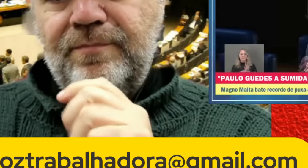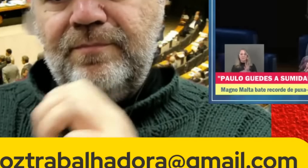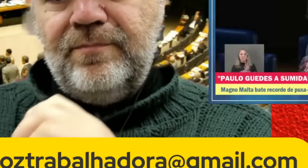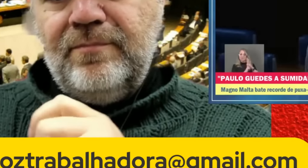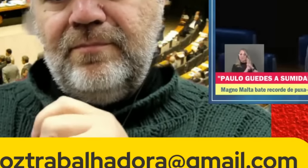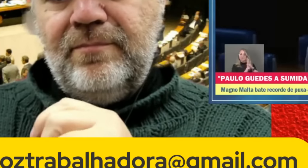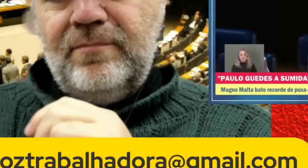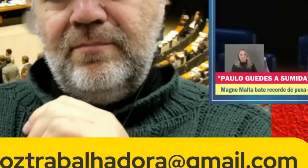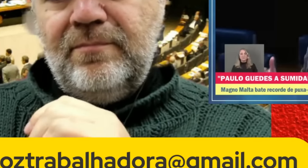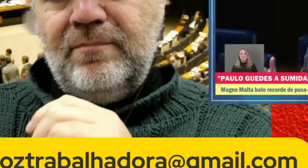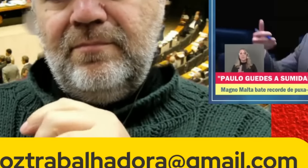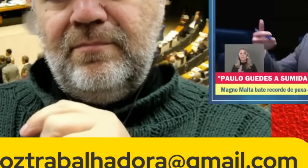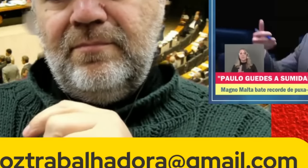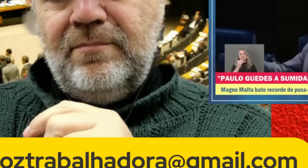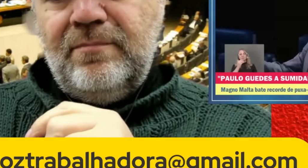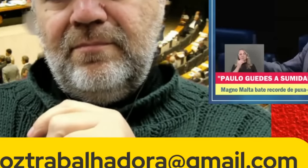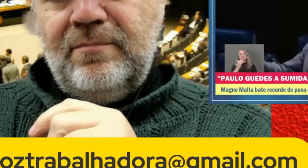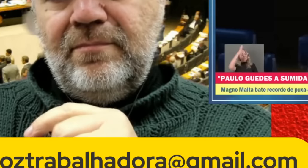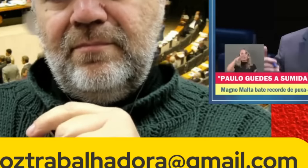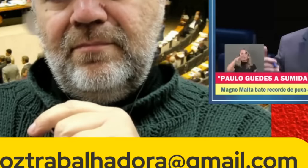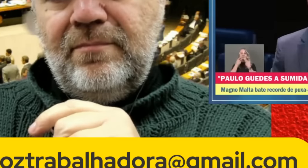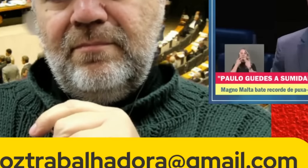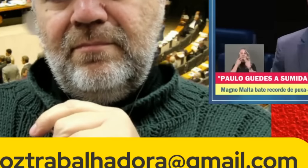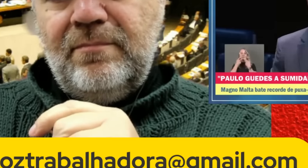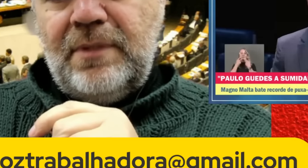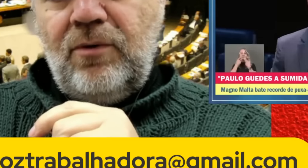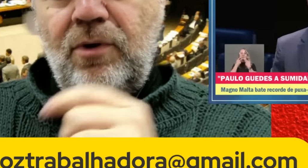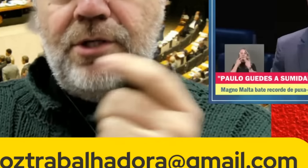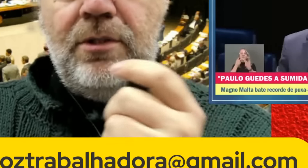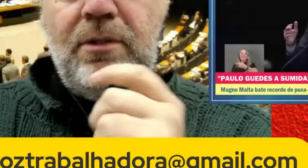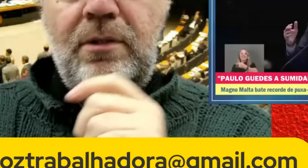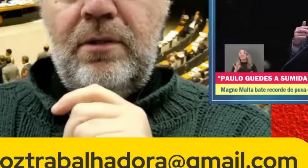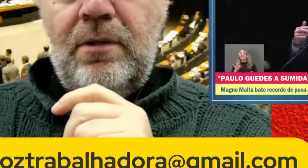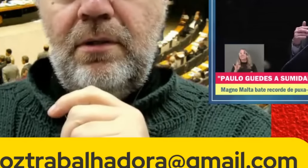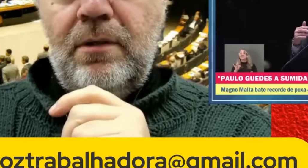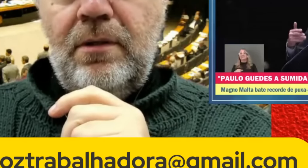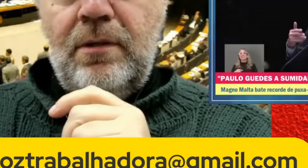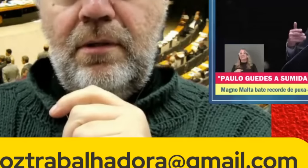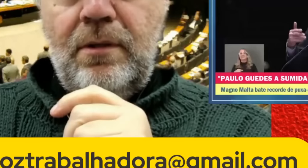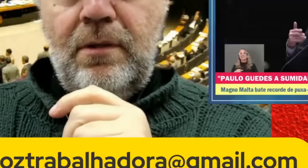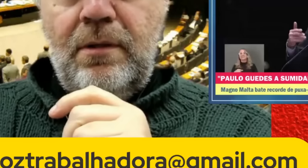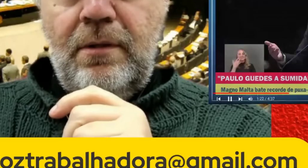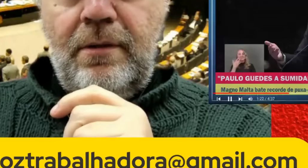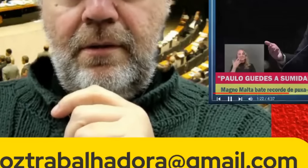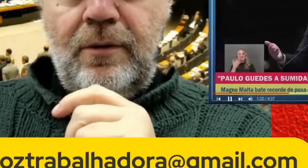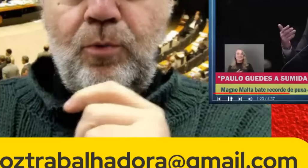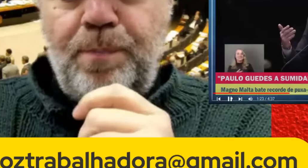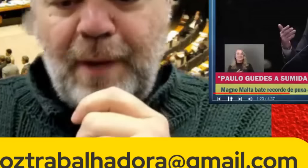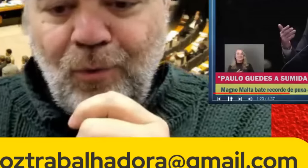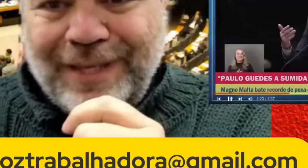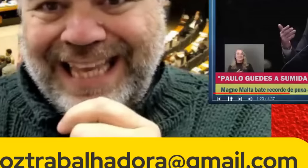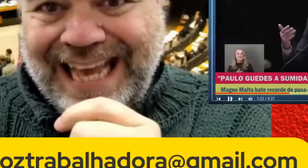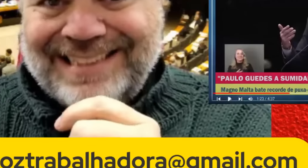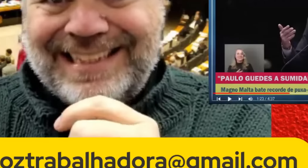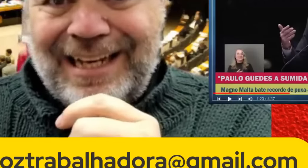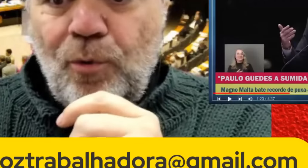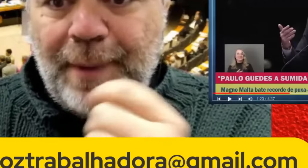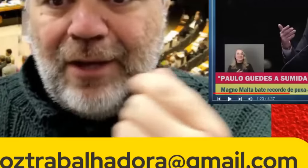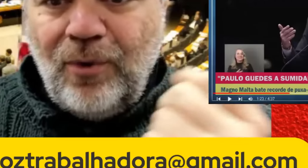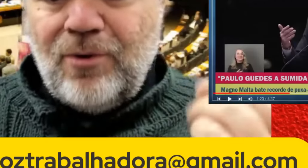no mundo como o país que de fato como anunciava Paulo gued recuperou sua Economia em v a gente v o mundo dependendo da onde a gente esteja sentado em 15 Paulo